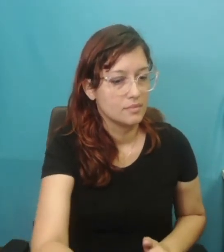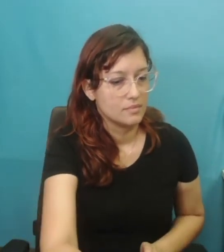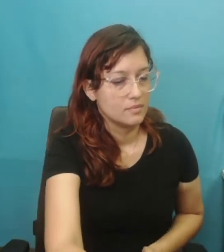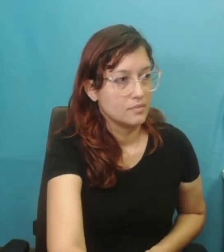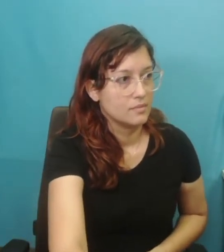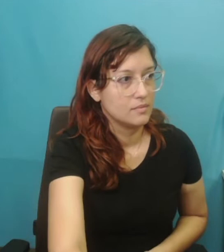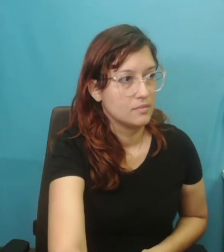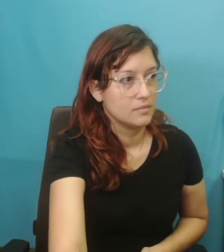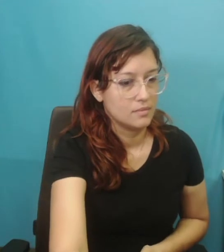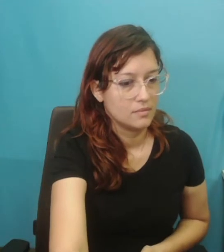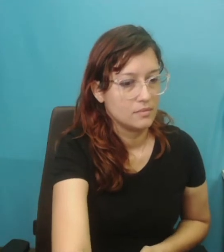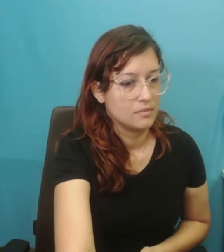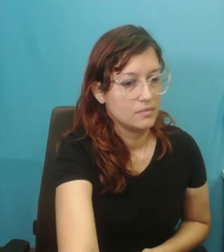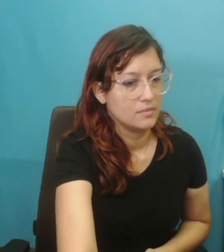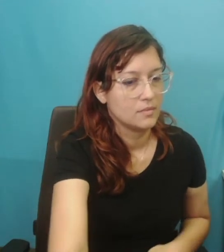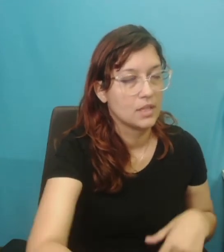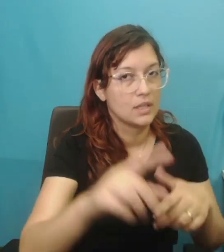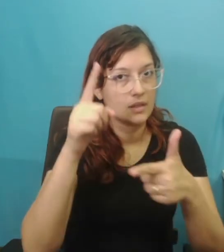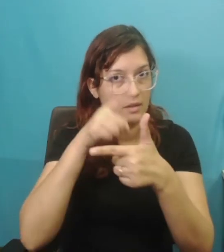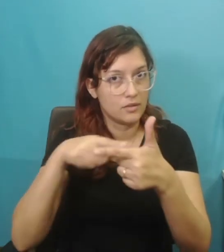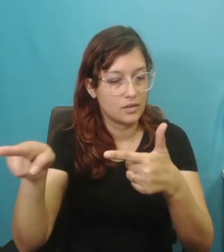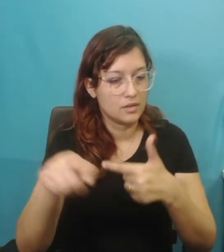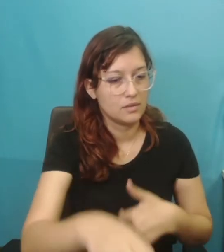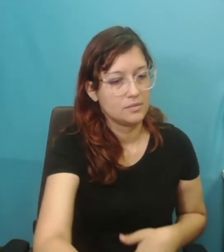Mas vamos lá.